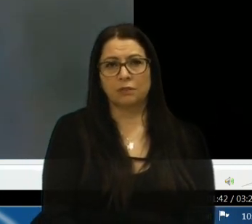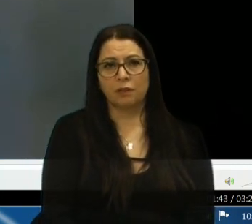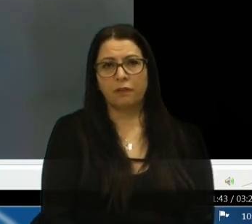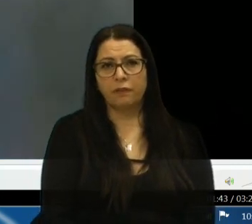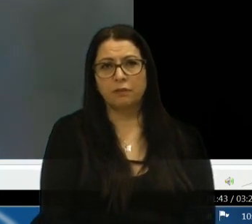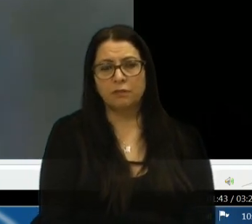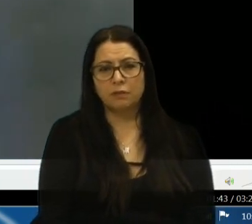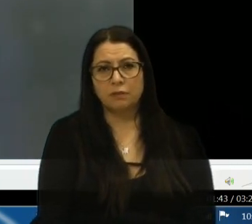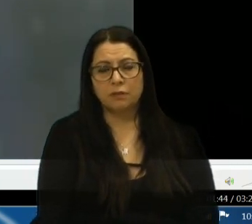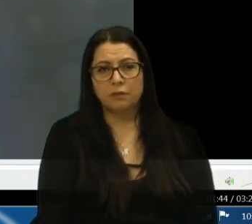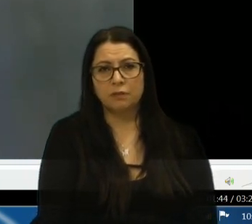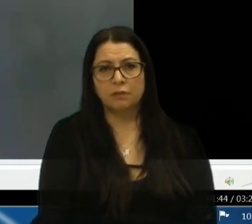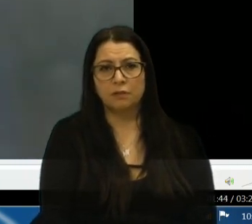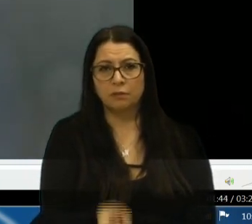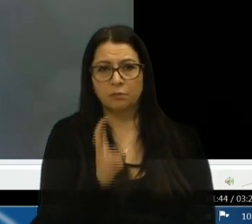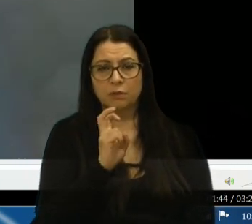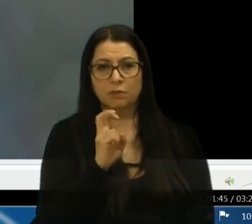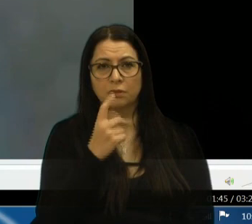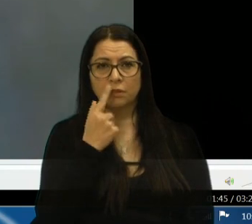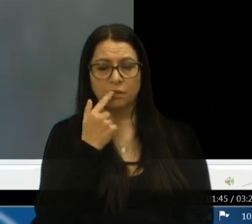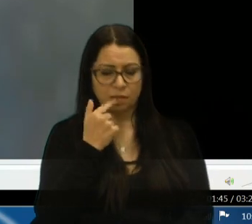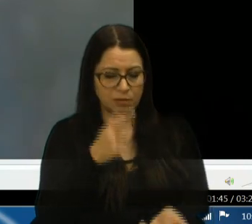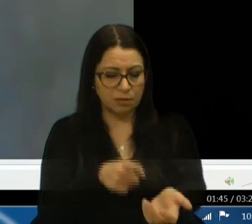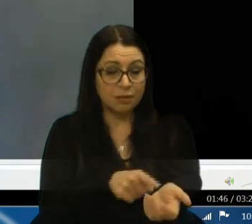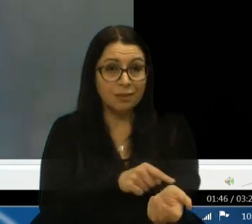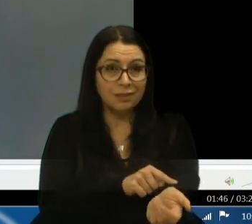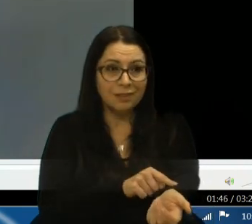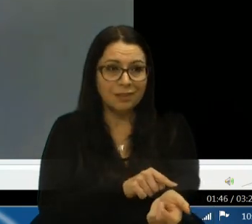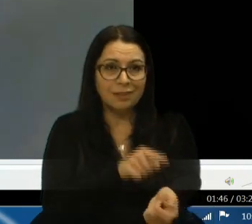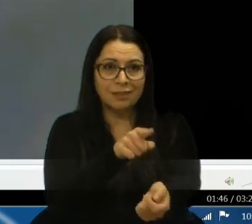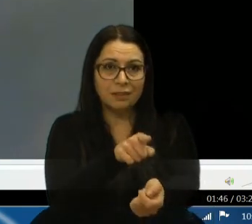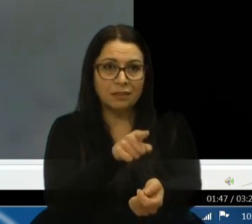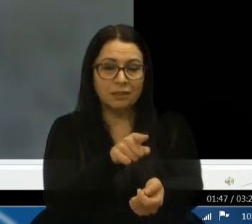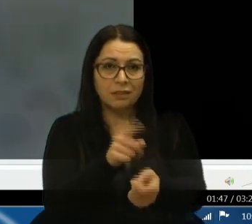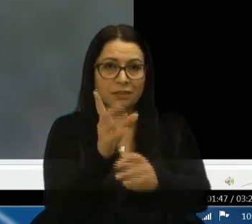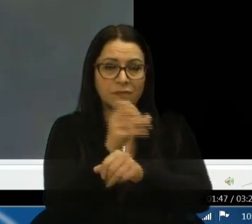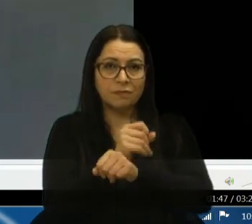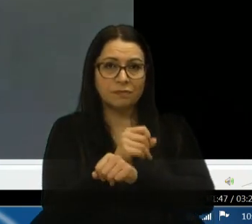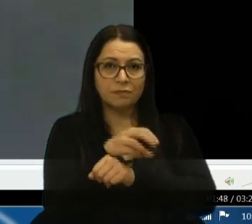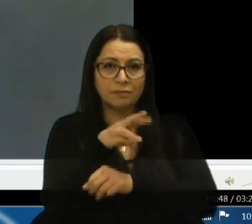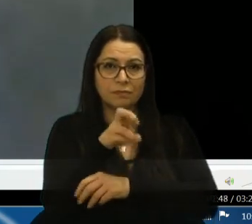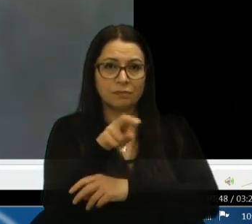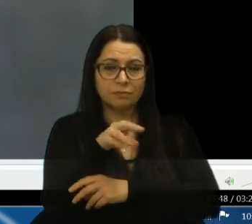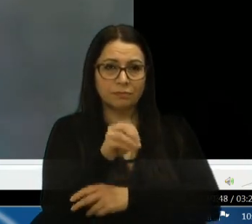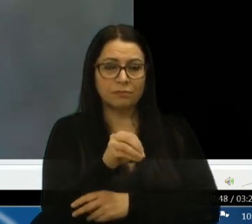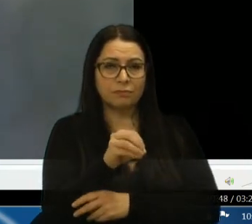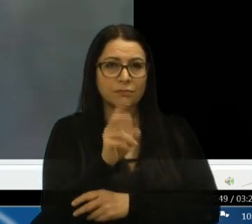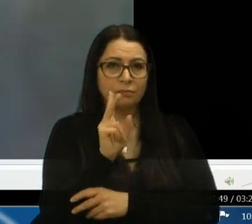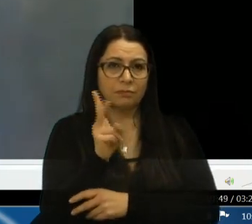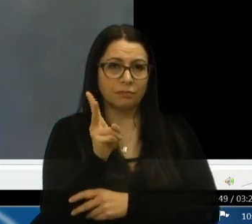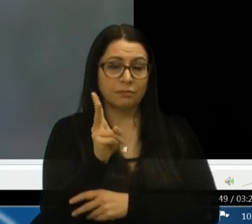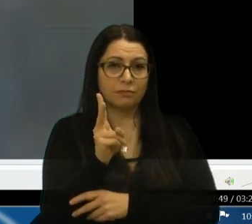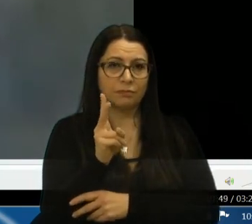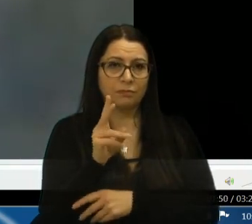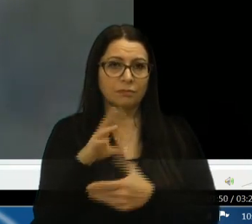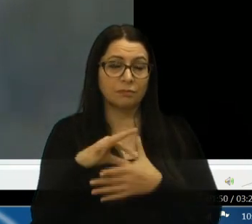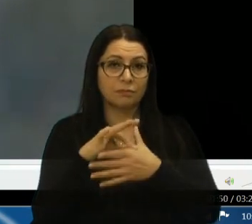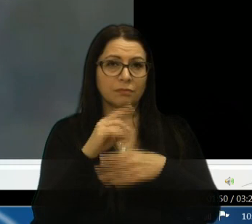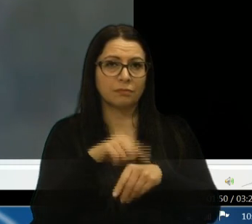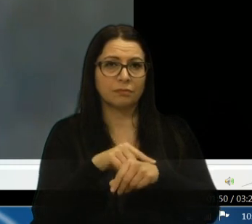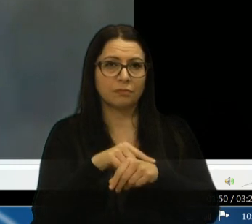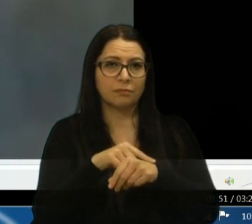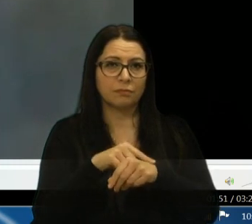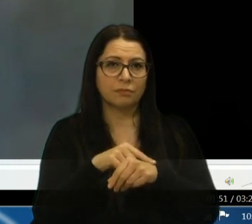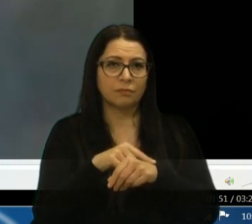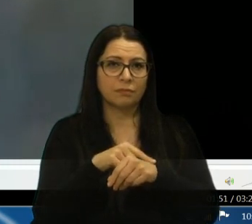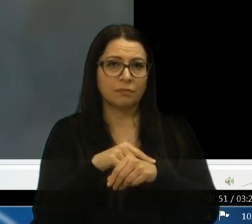Como podem perceber, ele está tirando o sangue do animal, porque como o mormo é uma... Posso seguir em declaração de líder. É uma zoonose,